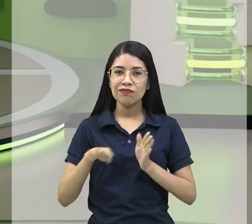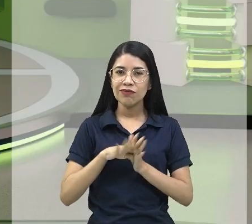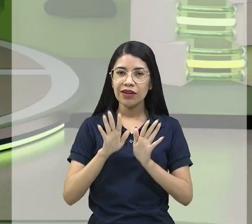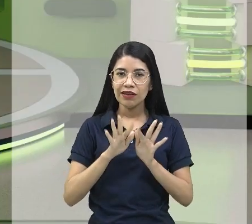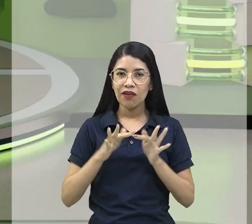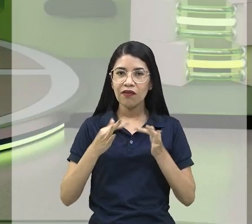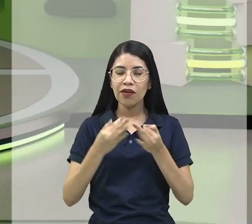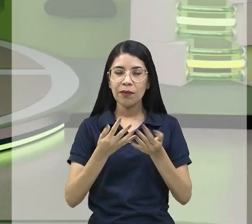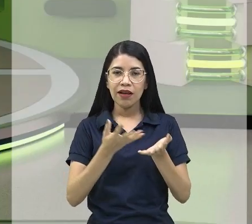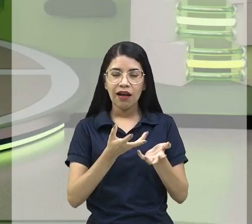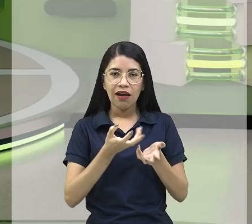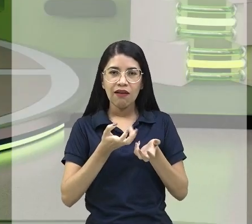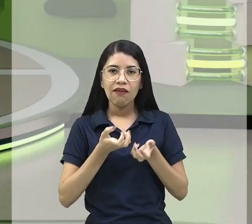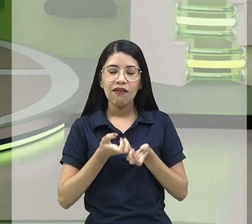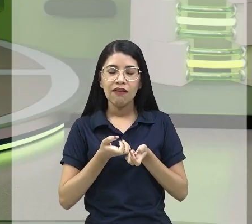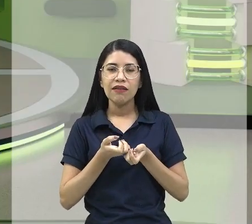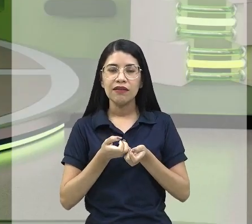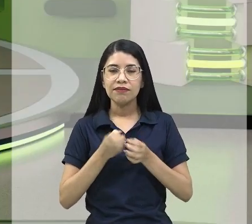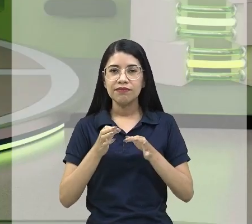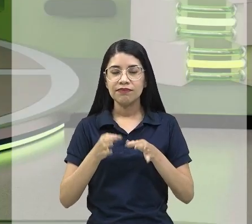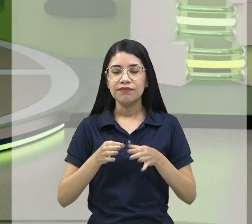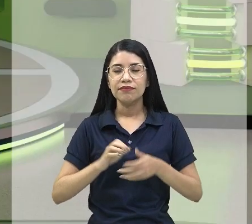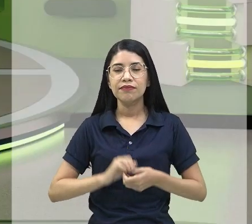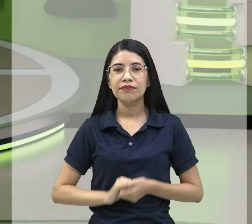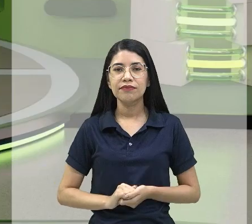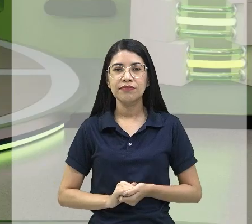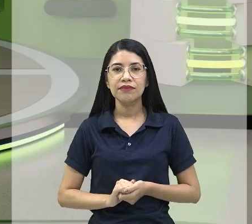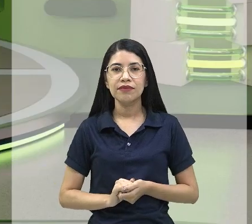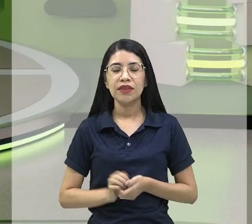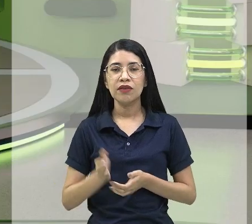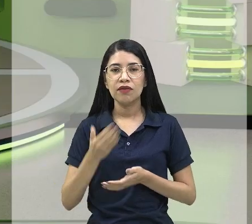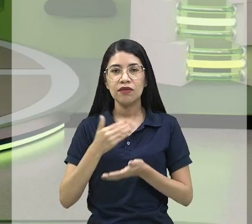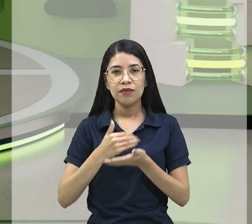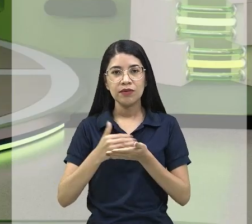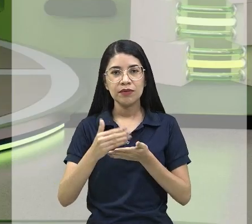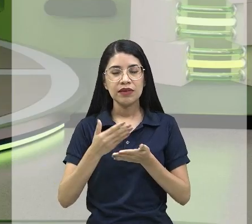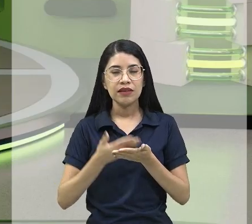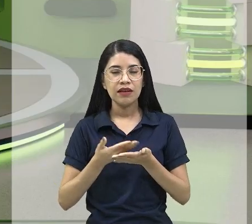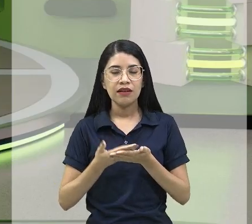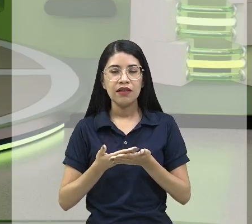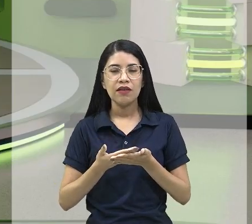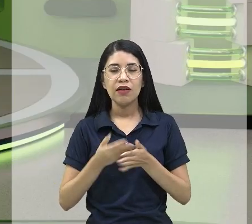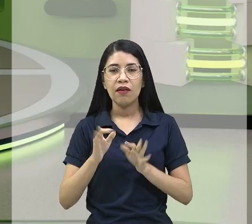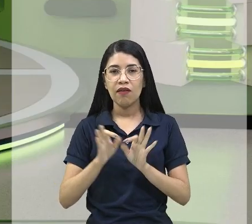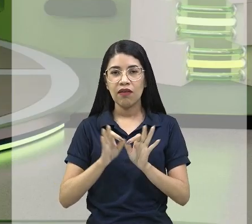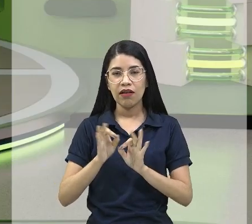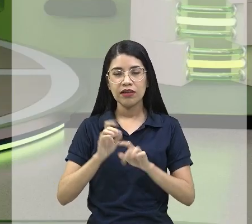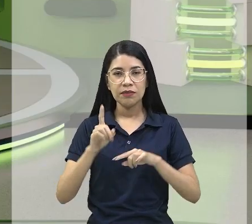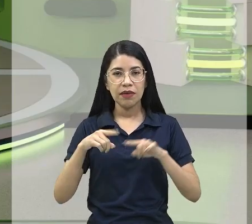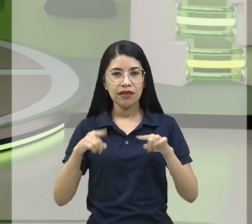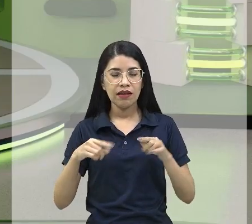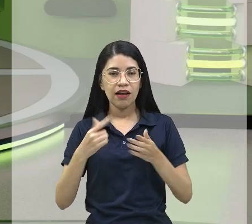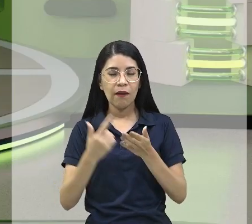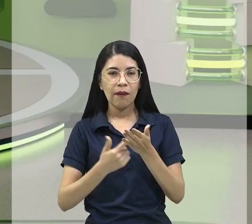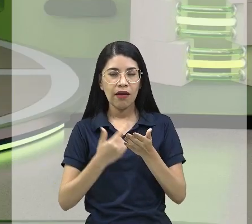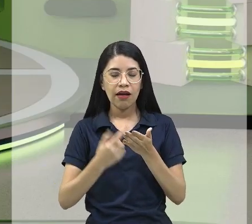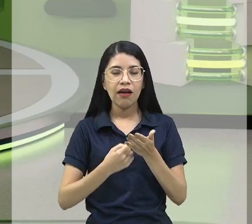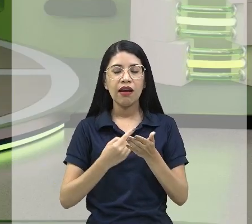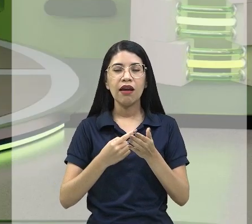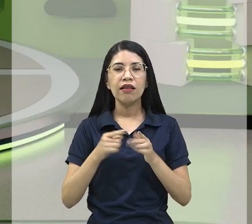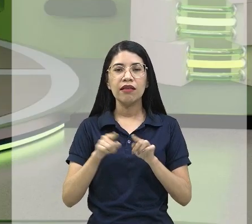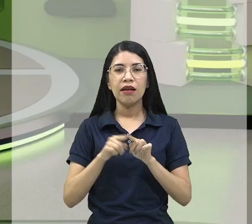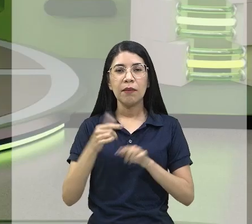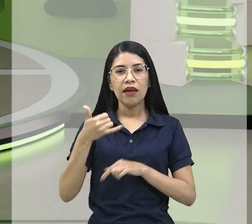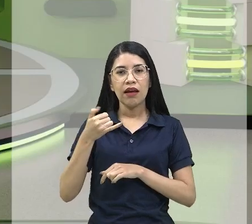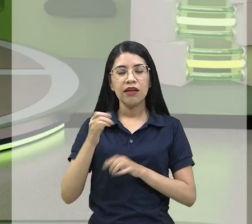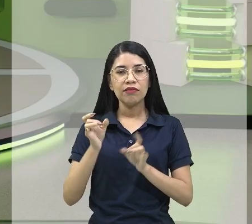ser acolhida no seio familiar. Vamos então à nossa aula. Prepare os cadernos, as canetas, estejam